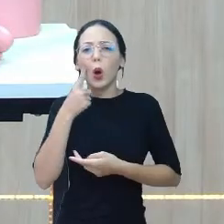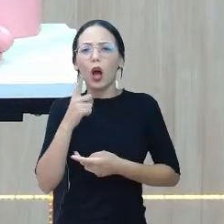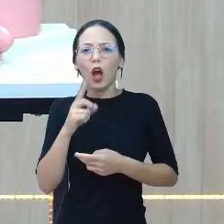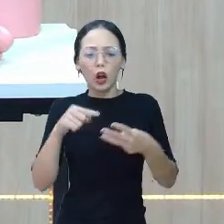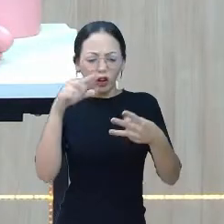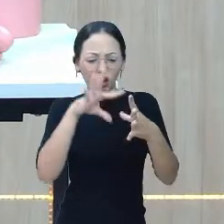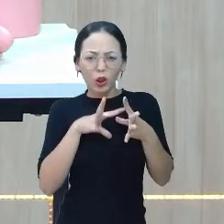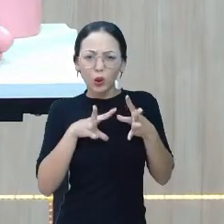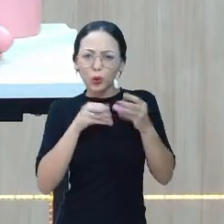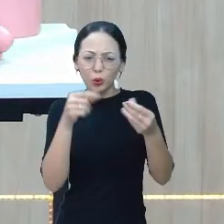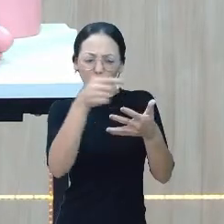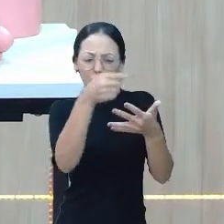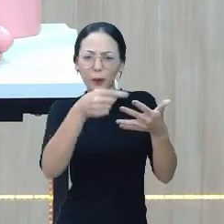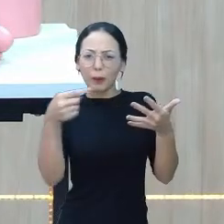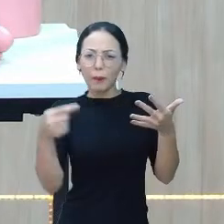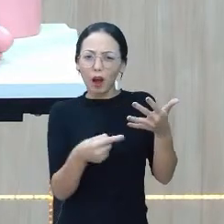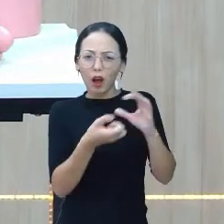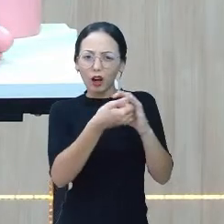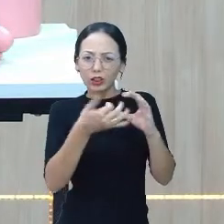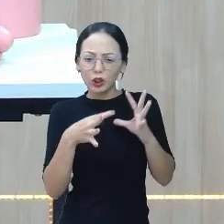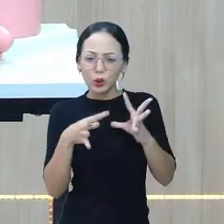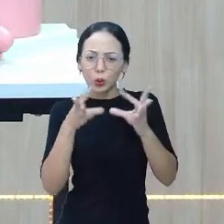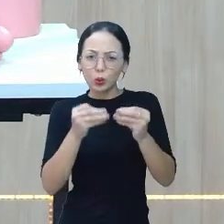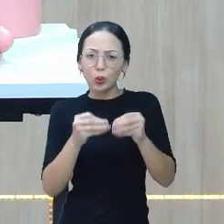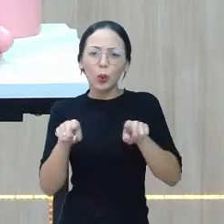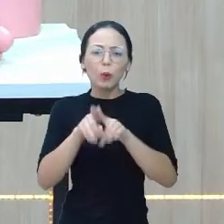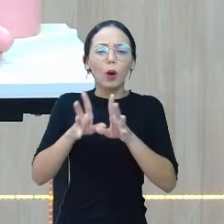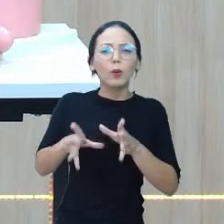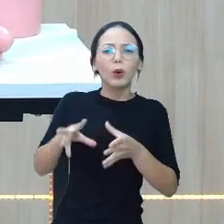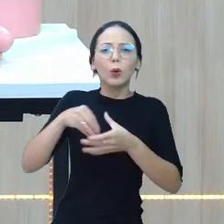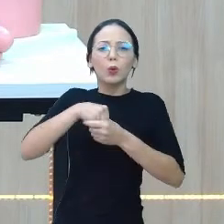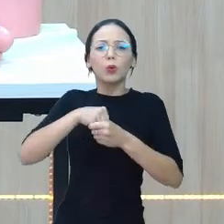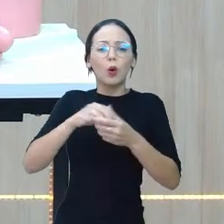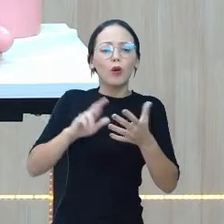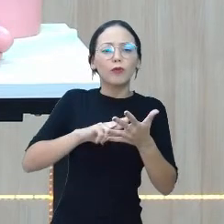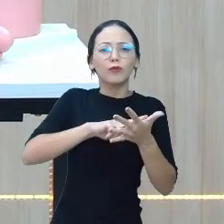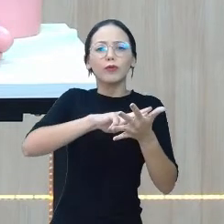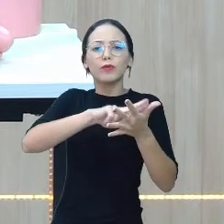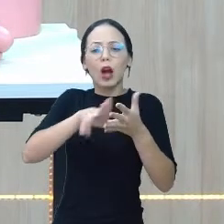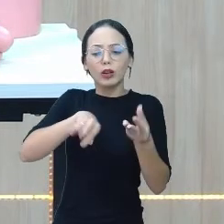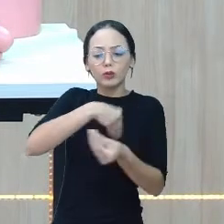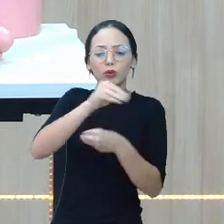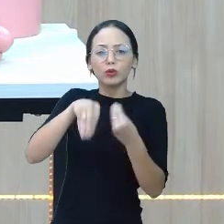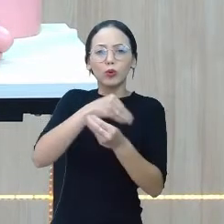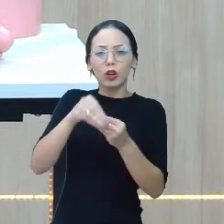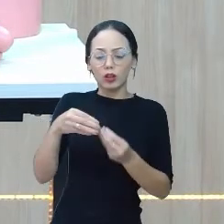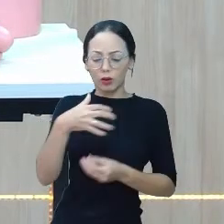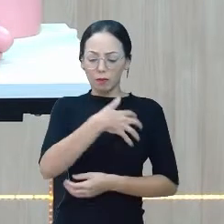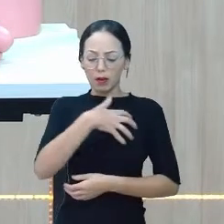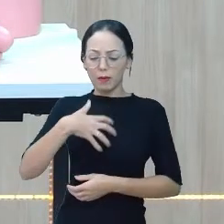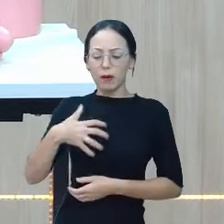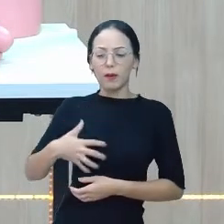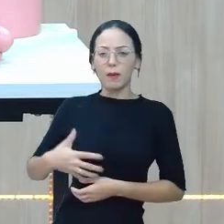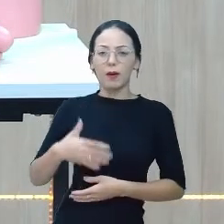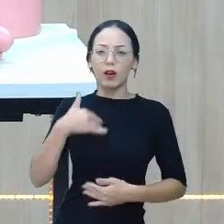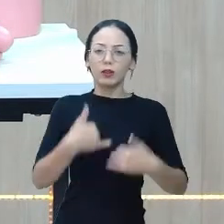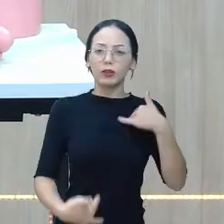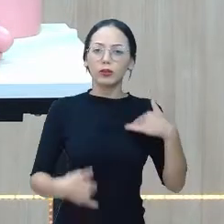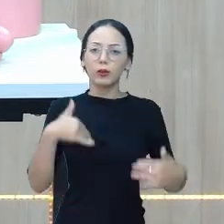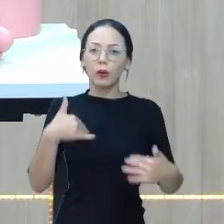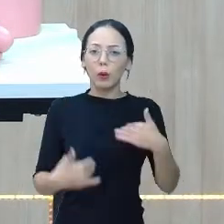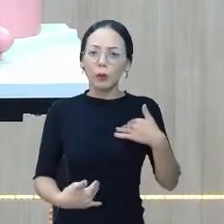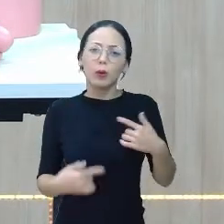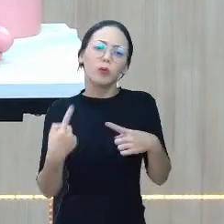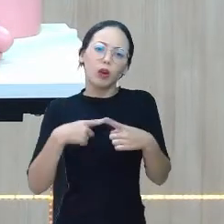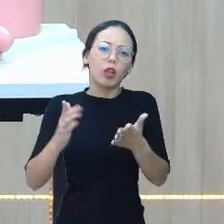tudo isso, ele vai fazer parte de muitos órgãos do nosso corpo. Por quê?